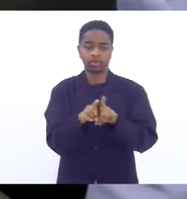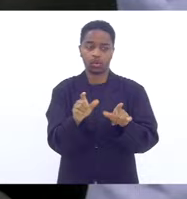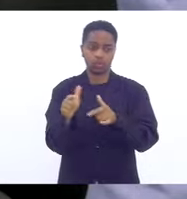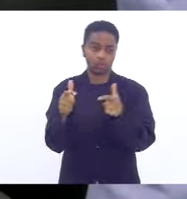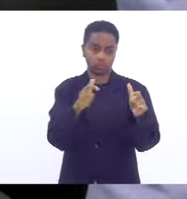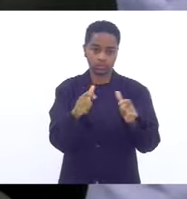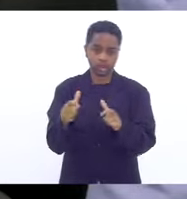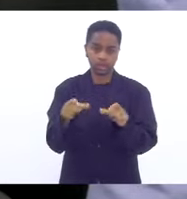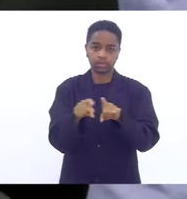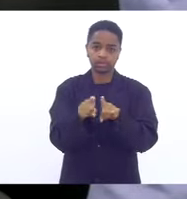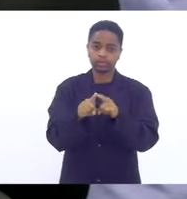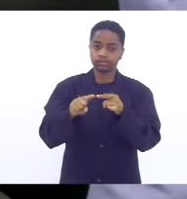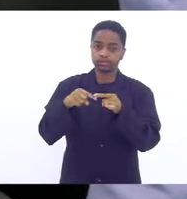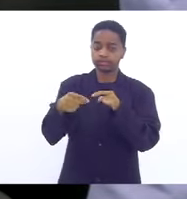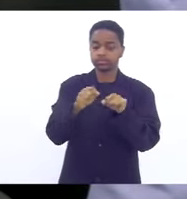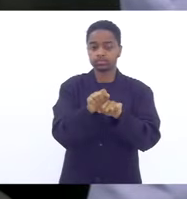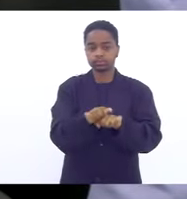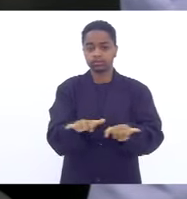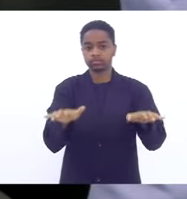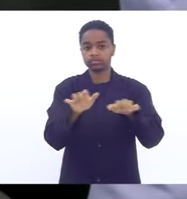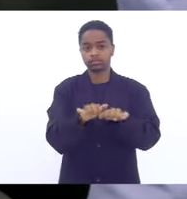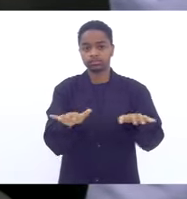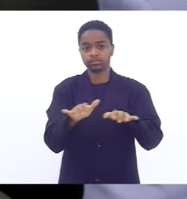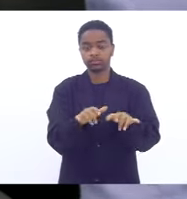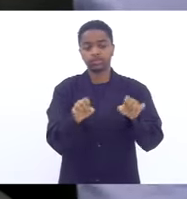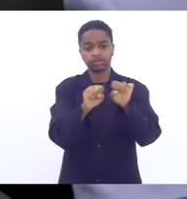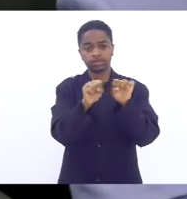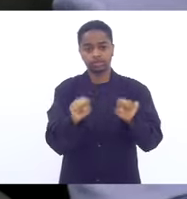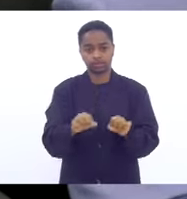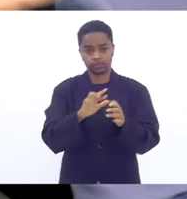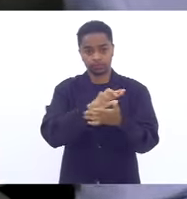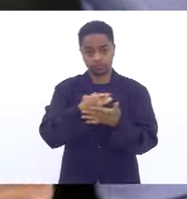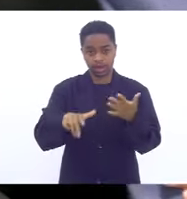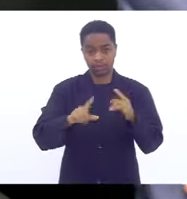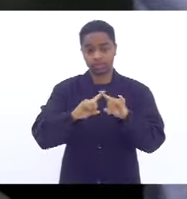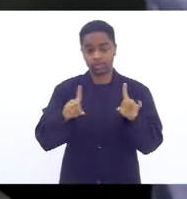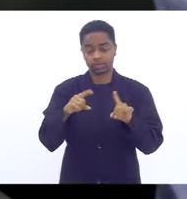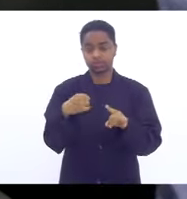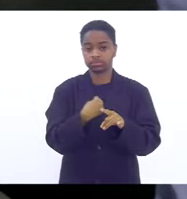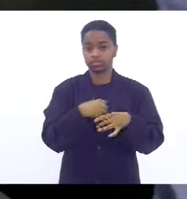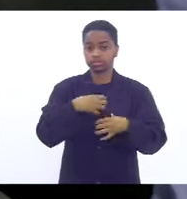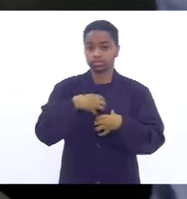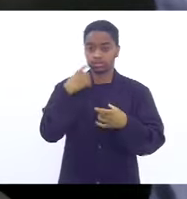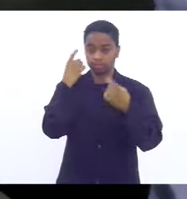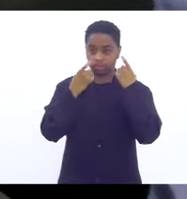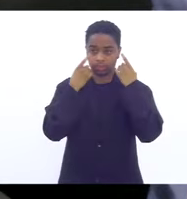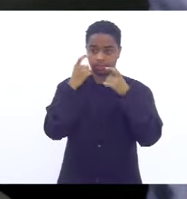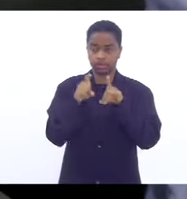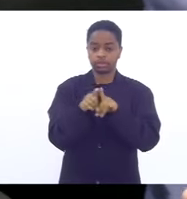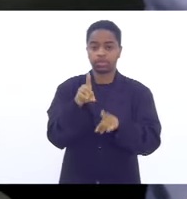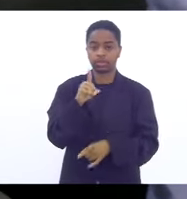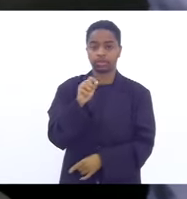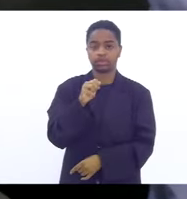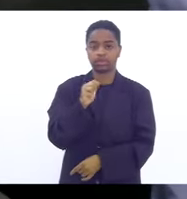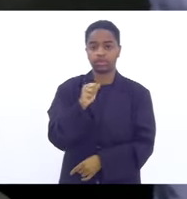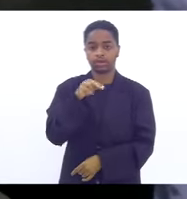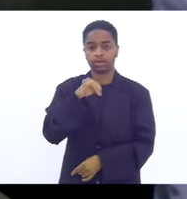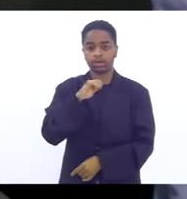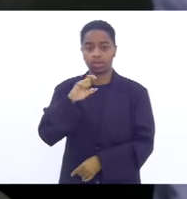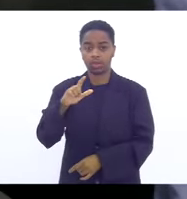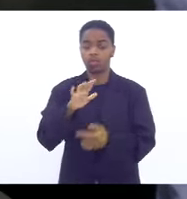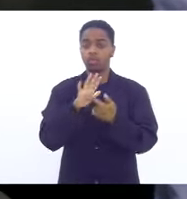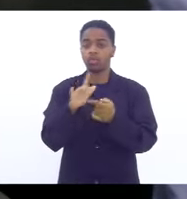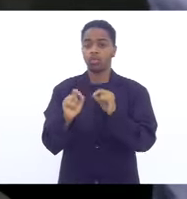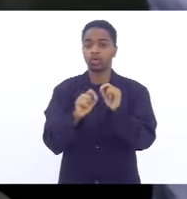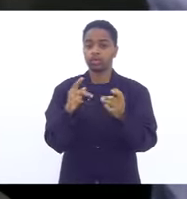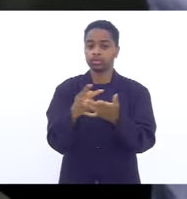ele faz a distribuição equânime para os vários sistemas. Isso é uma preocupação. O Daniel trouxe aqui o que aconteceu no sistema de Furnas. Pode acontecer?